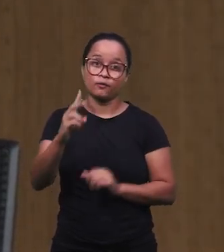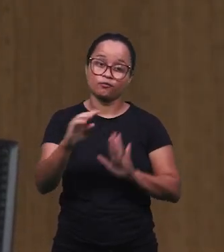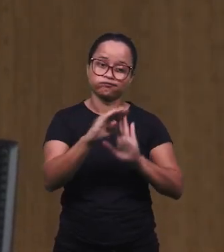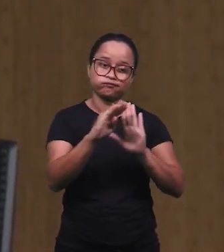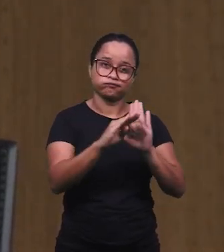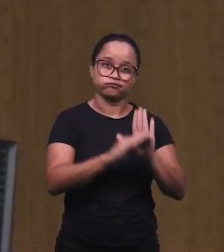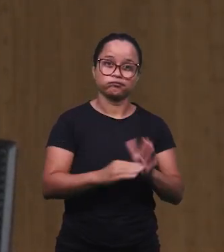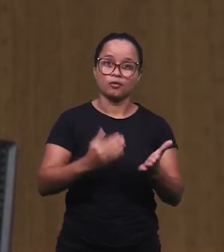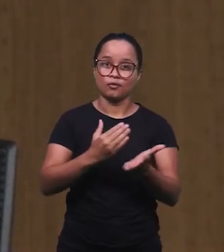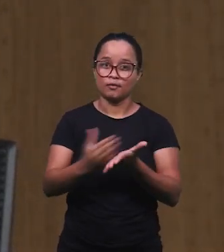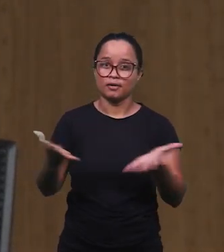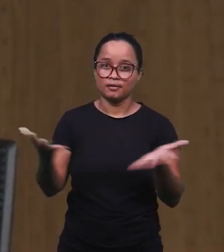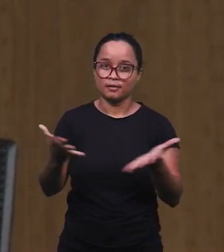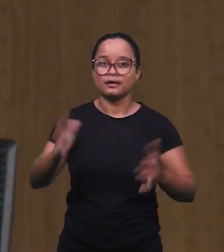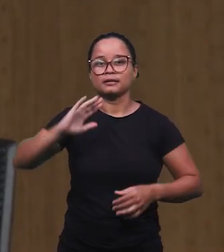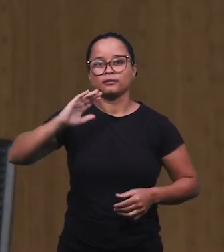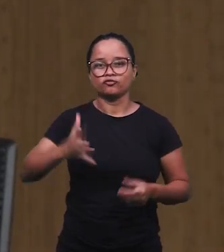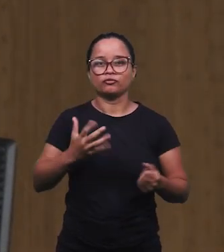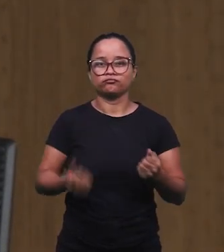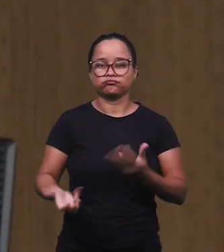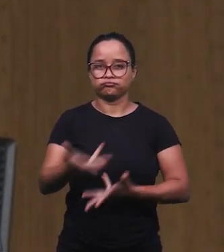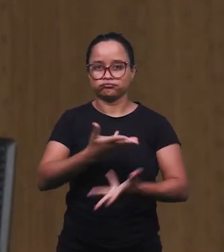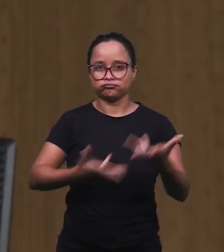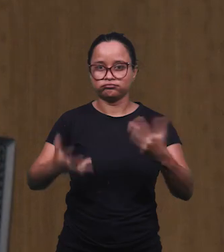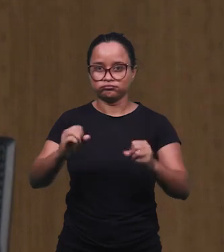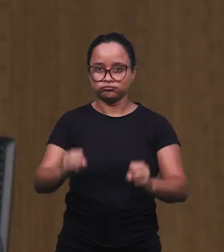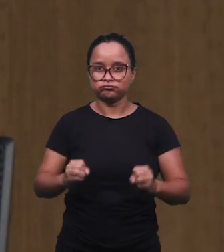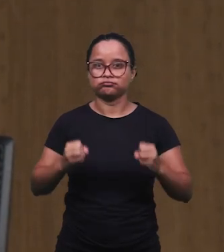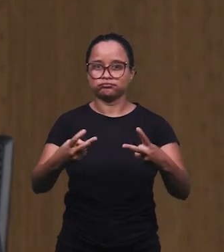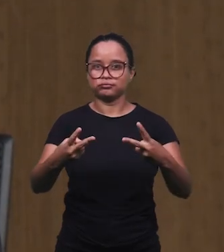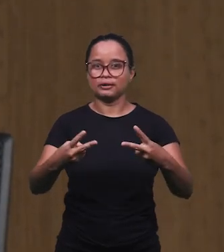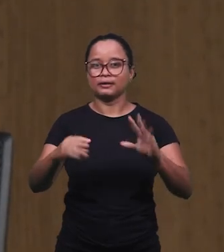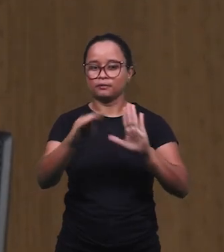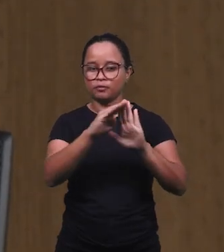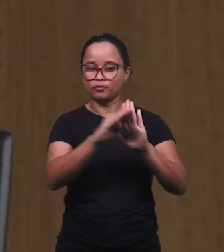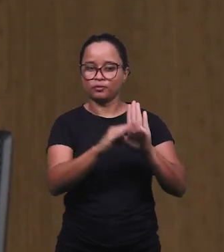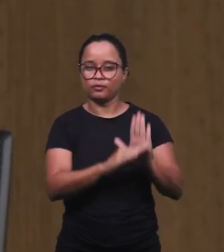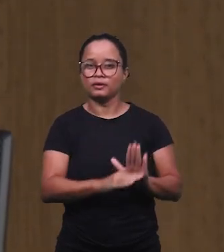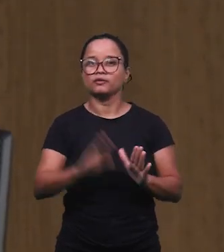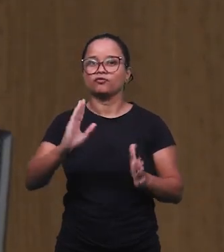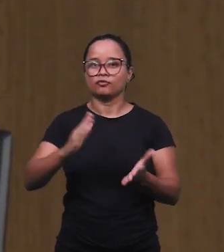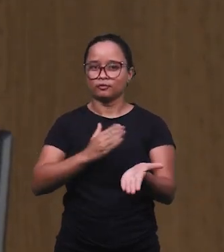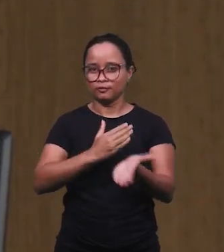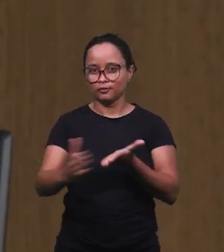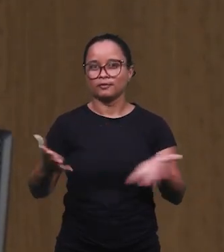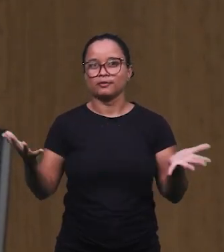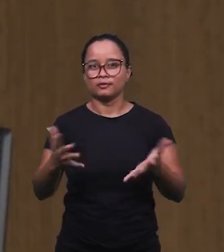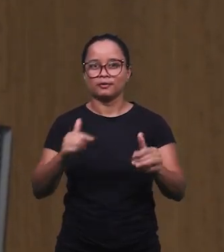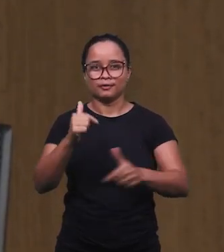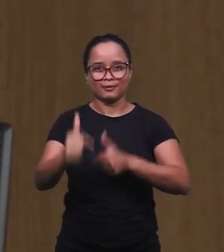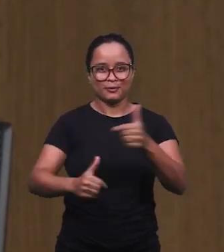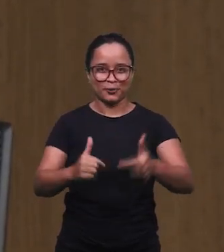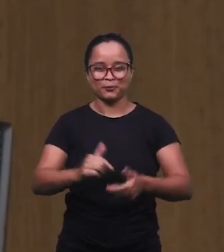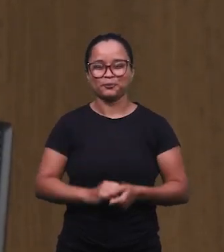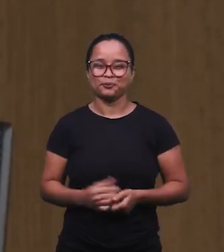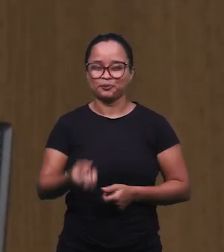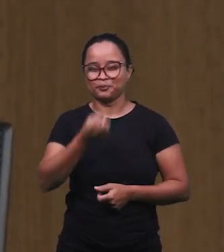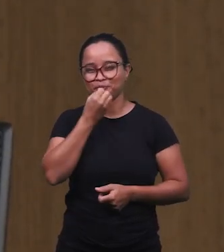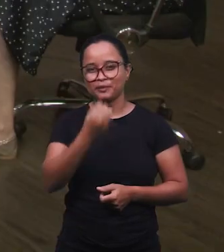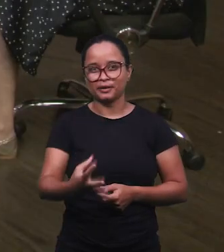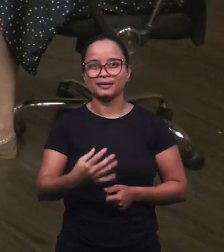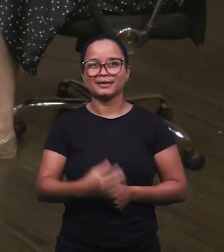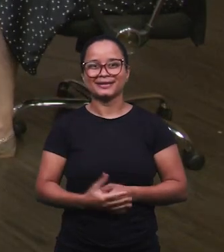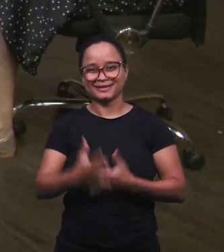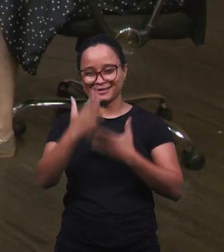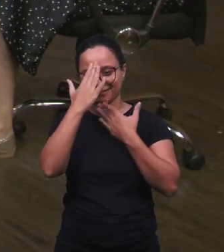assistiu esse programa, começa agora, já com o compartilhamento desse link do programa. Já começou aqui o trabalho.